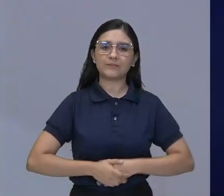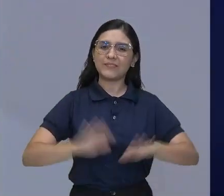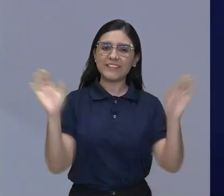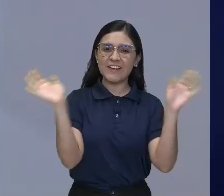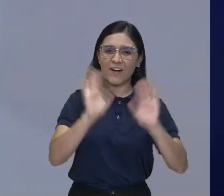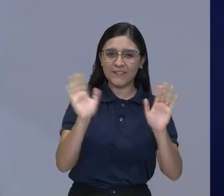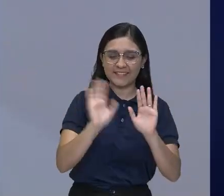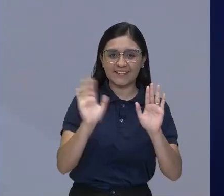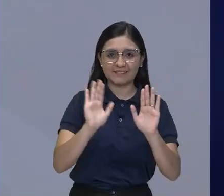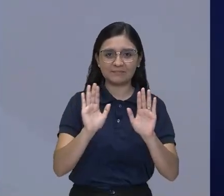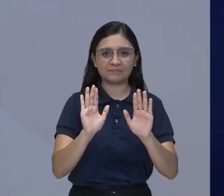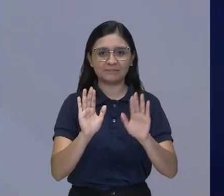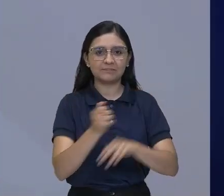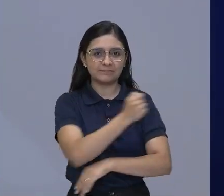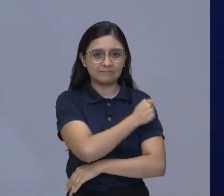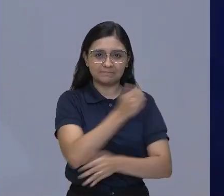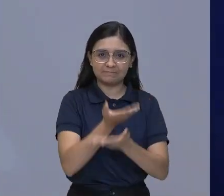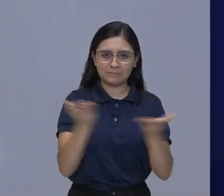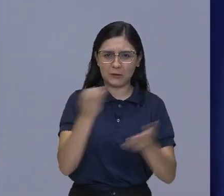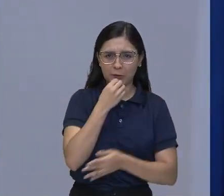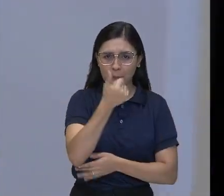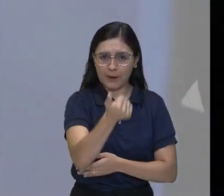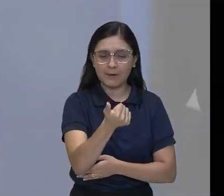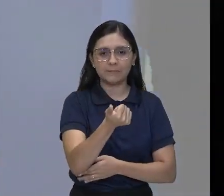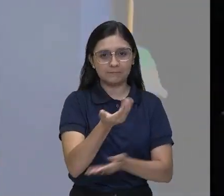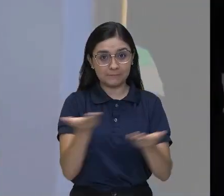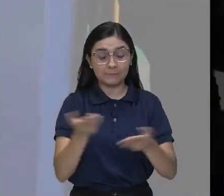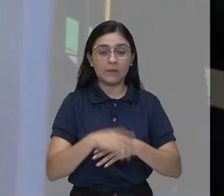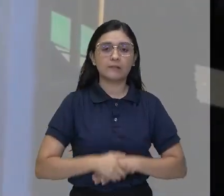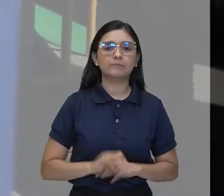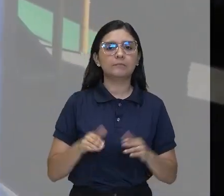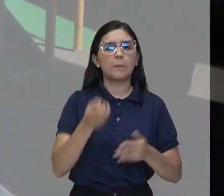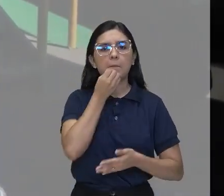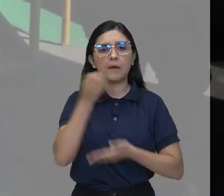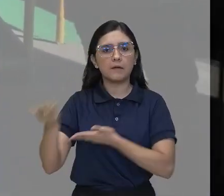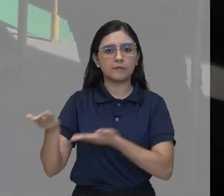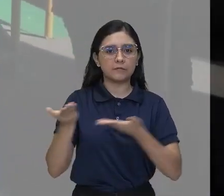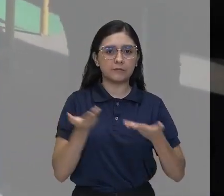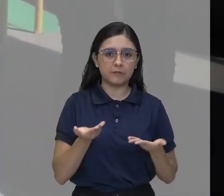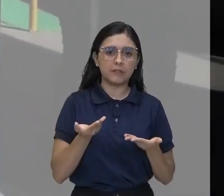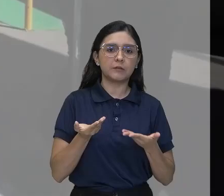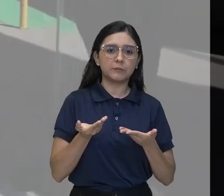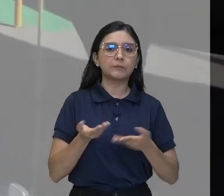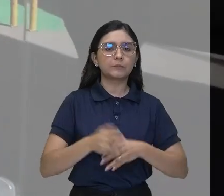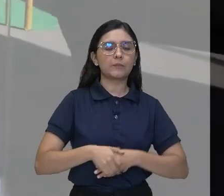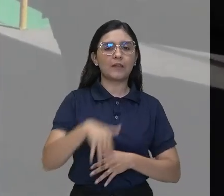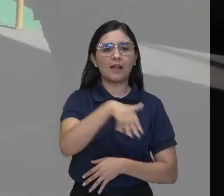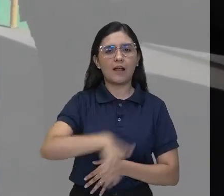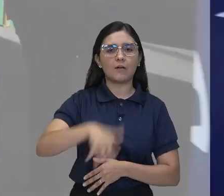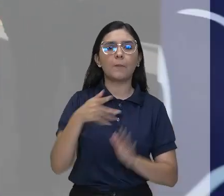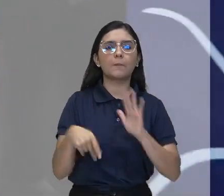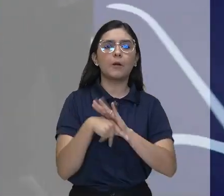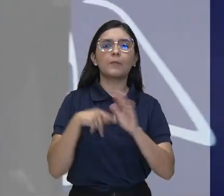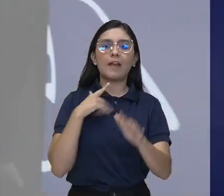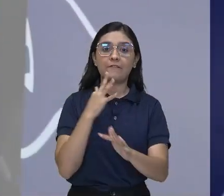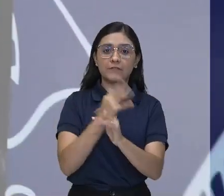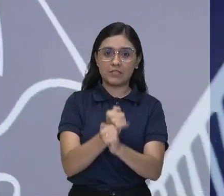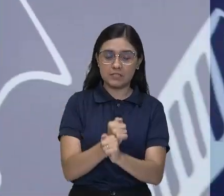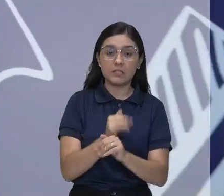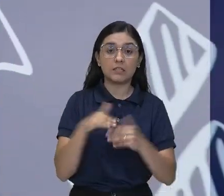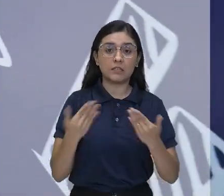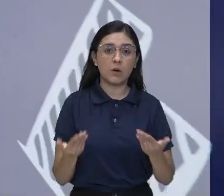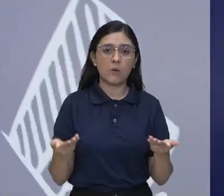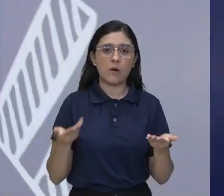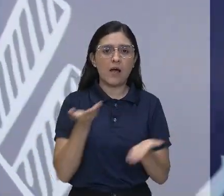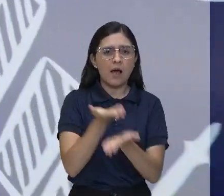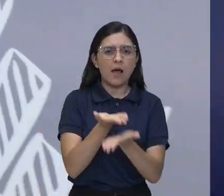Olá, meus queridos, tudo bem com vocês? Sejam bem-vindos ao nosso mundo da física. Nossas